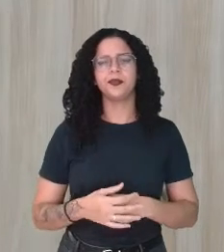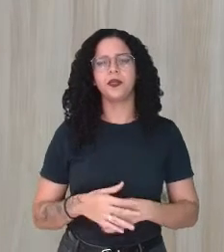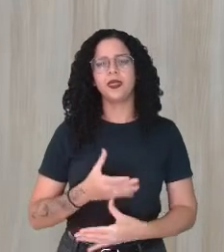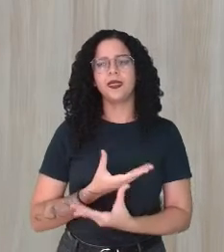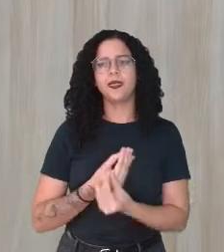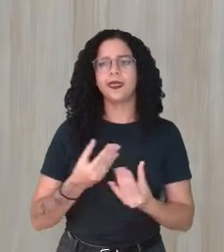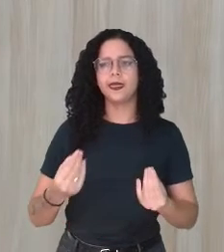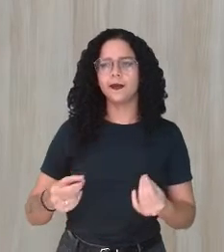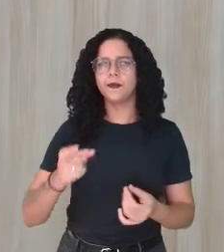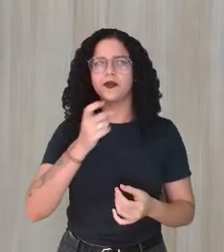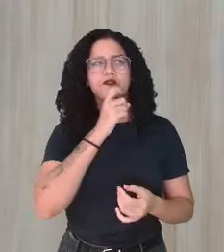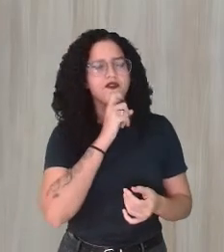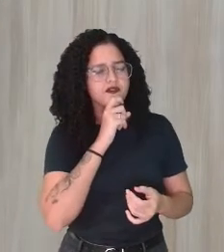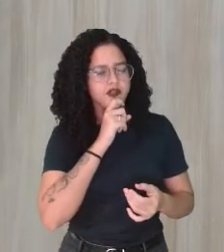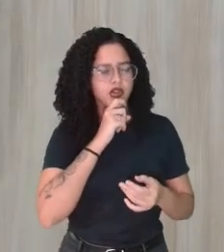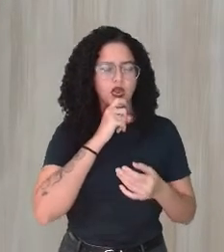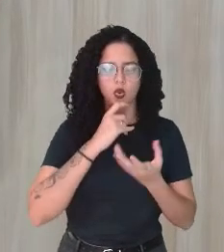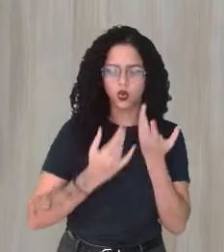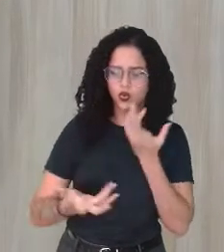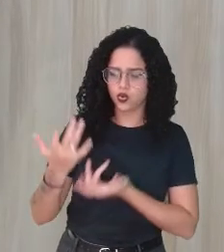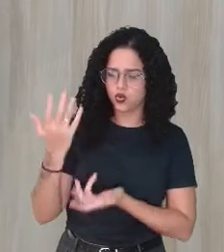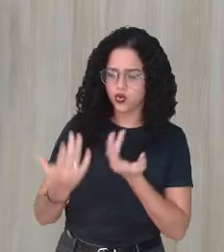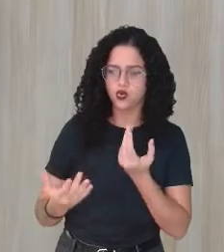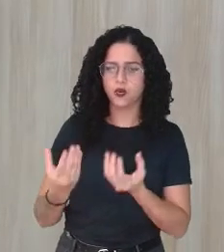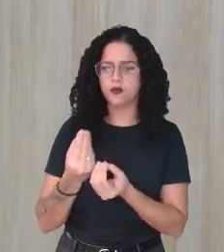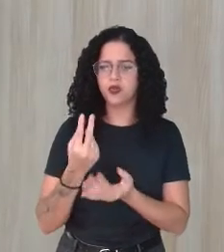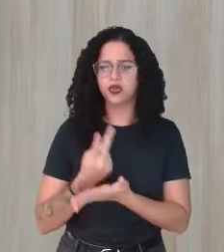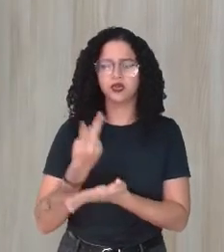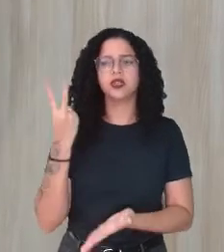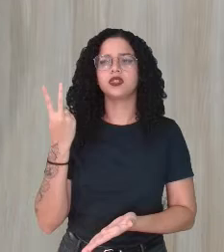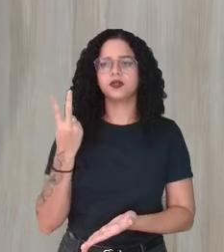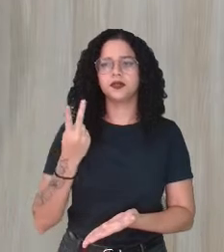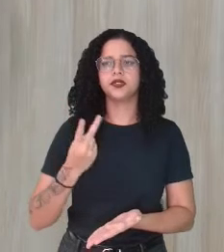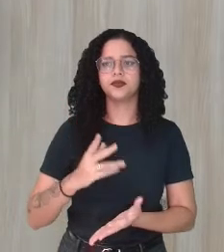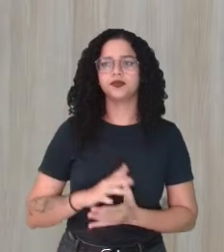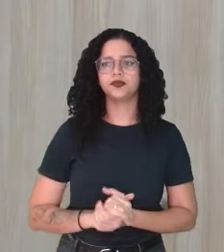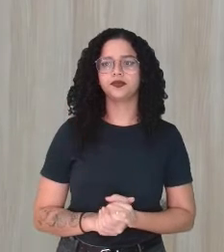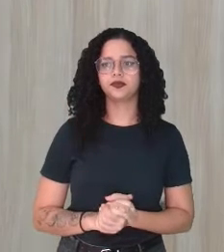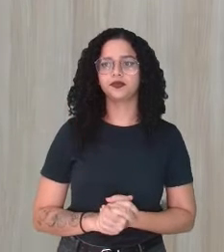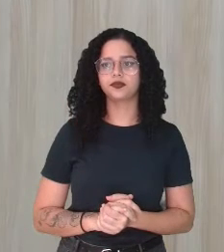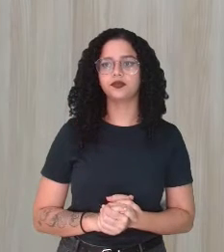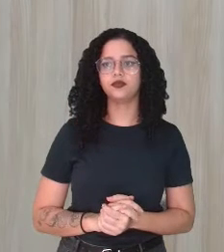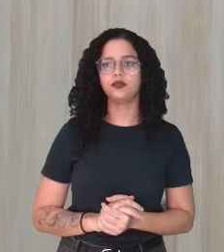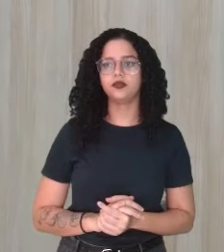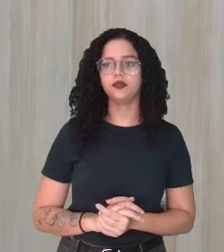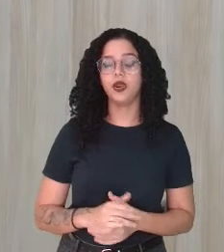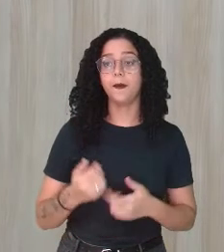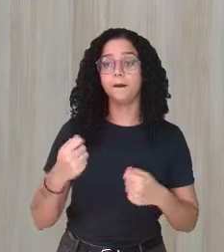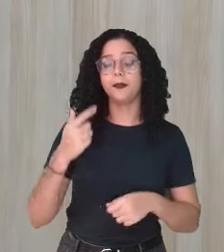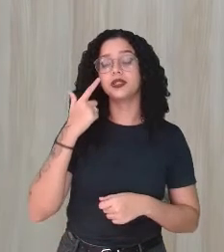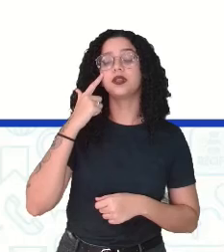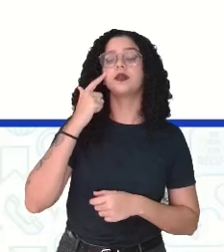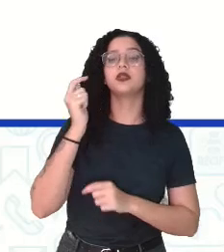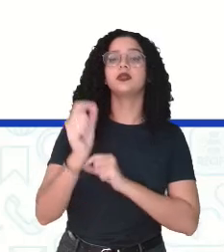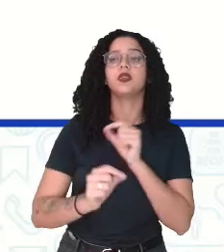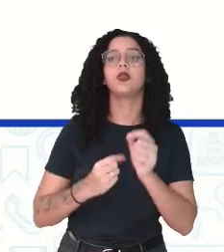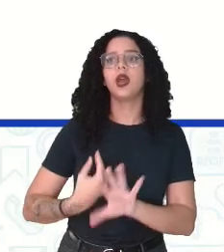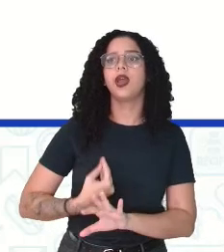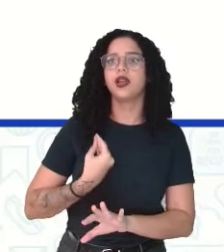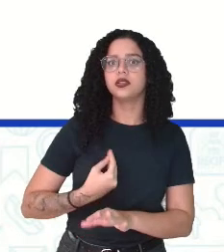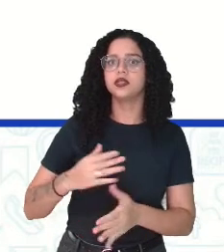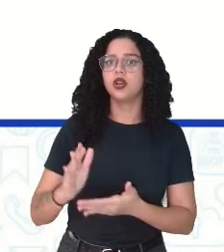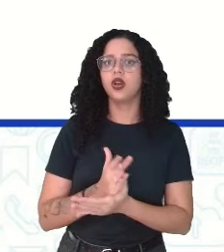né, glaciações, né? Tantos acontecimentos, né, professora? E aí, ó, a gente tem que pensar no seguinte: existem